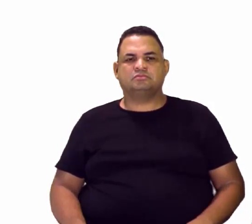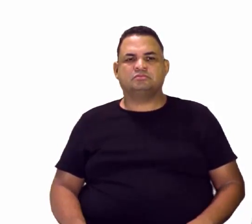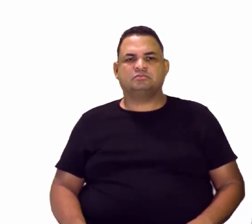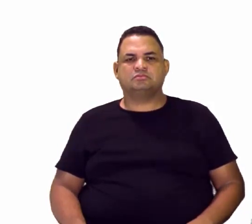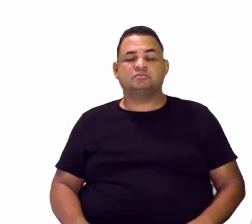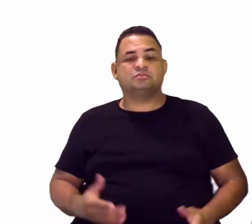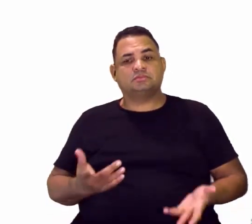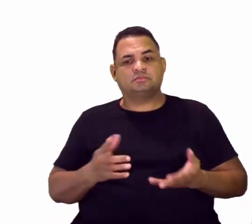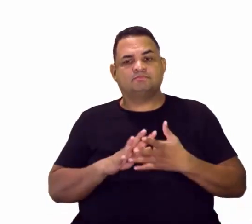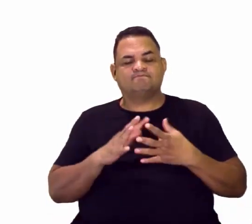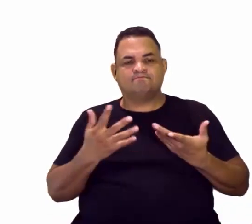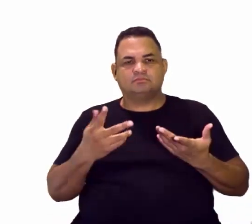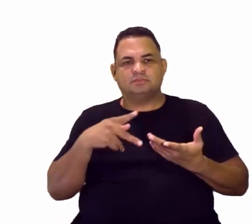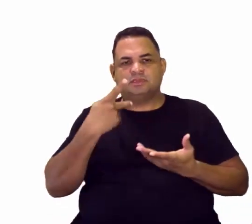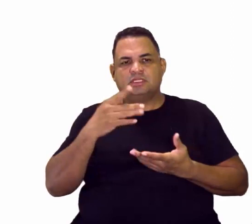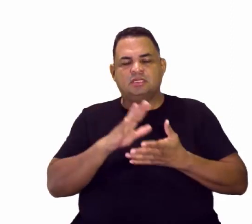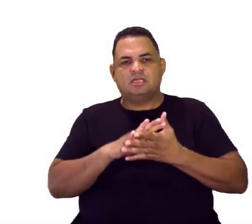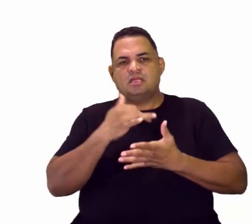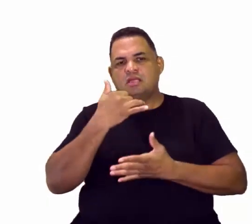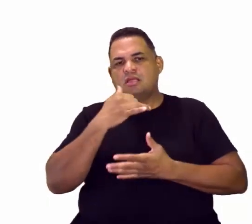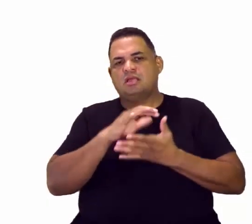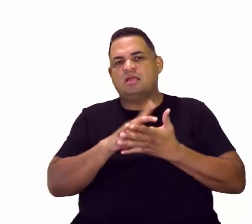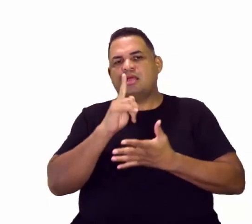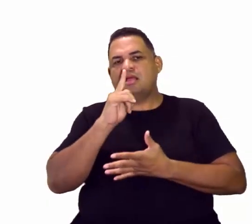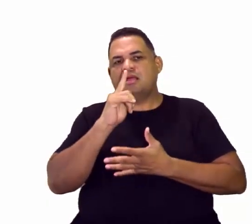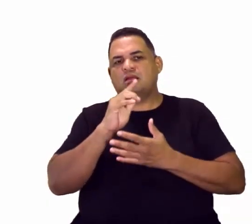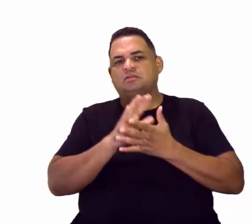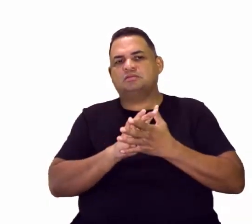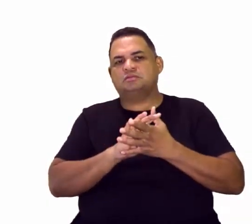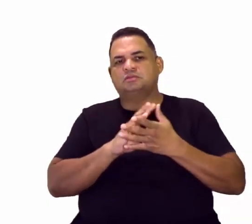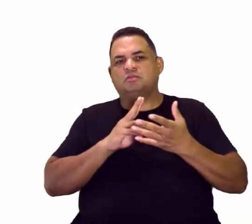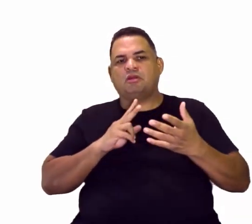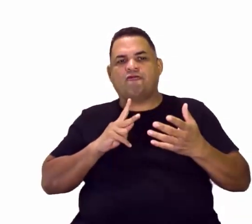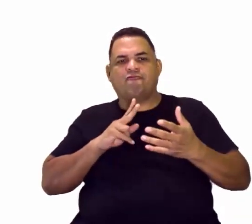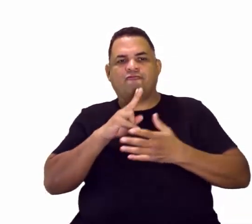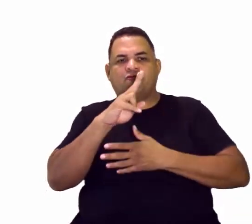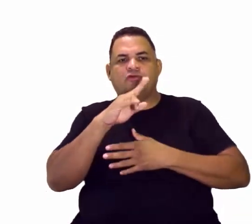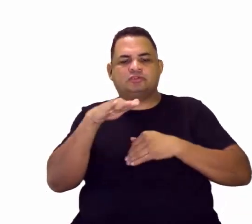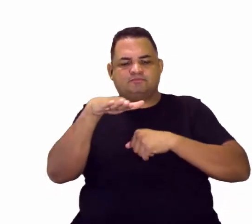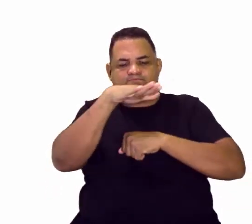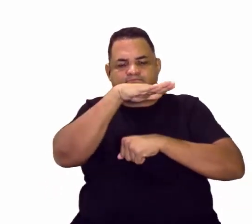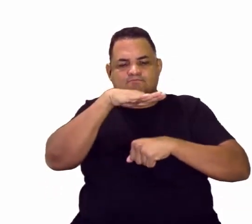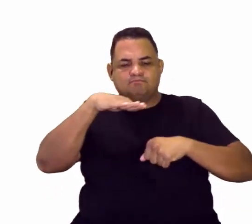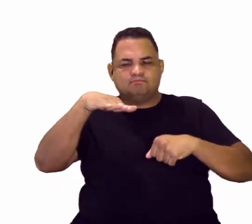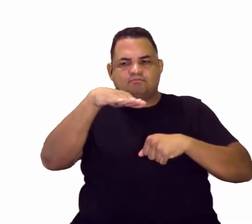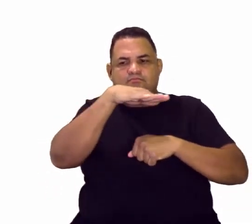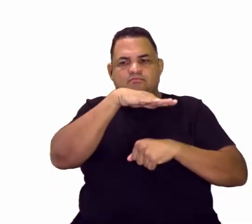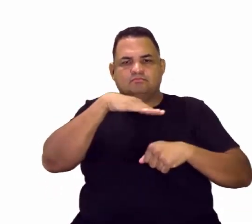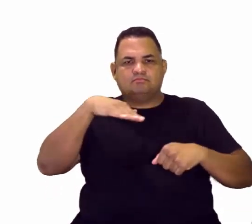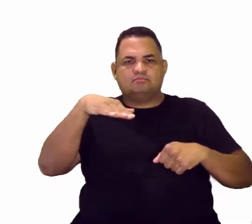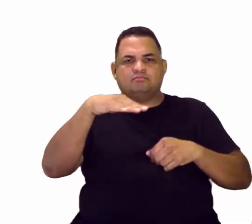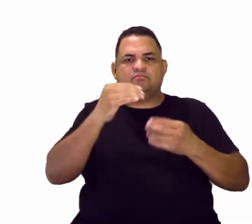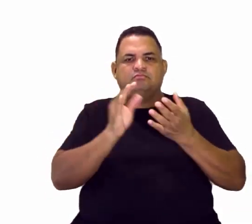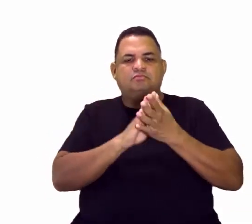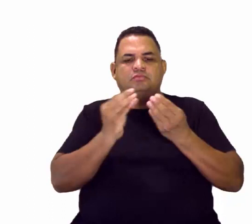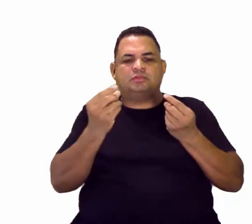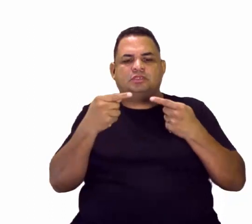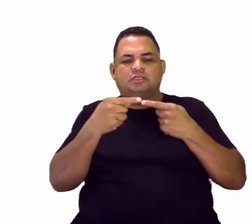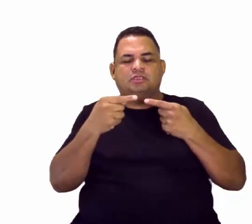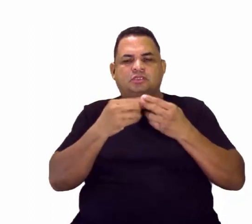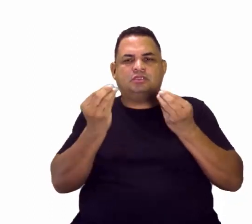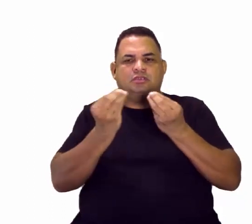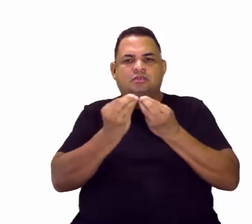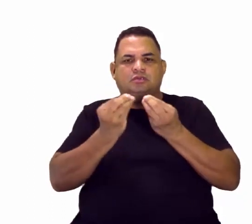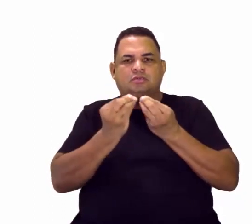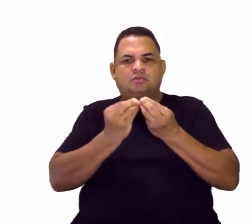relação à água, existe uma tensão superficial, que é exatamente uma força que une as moléculas da água